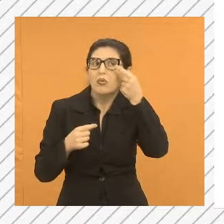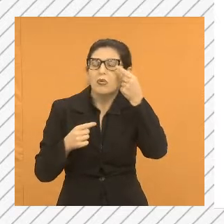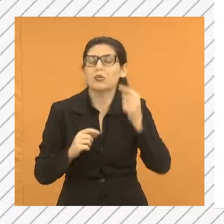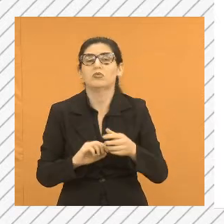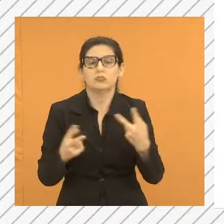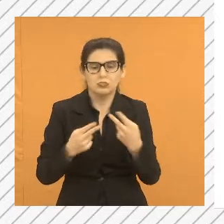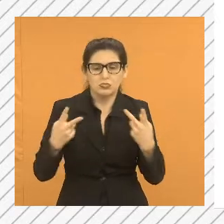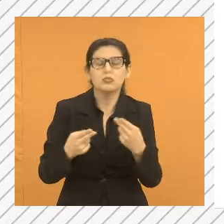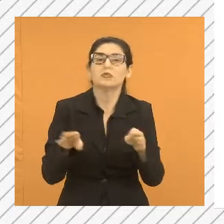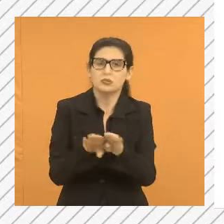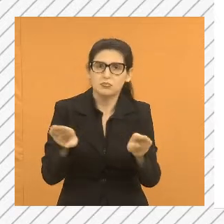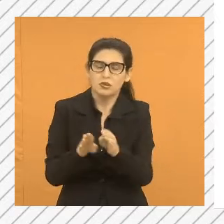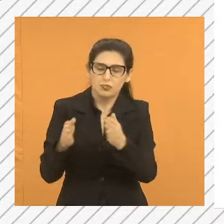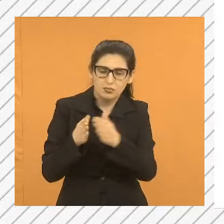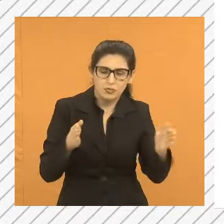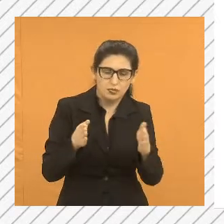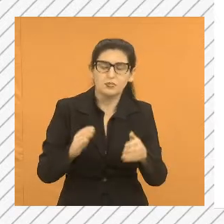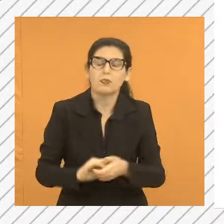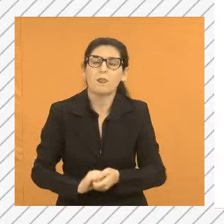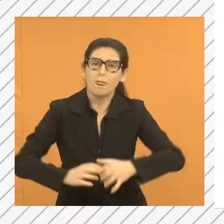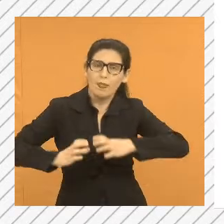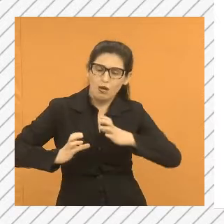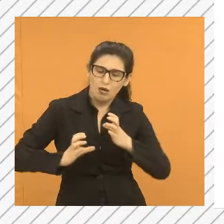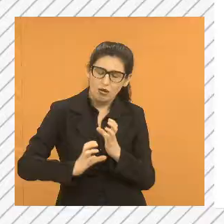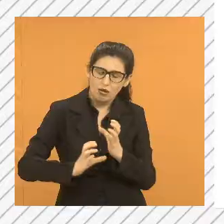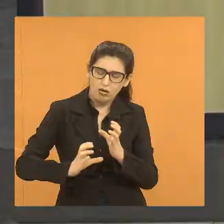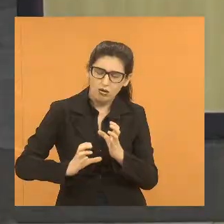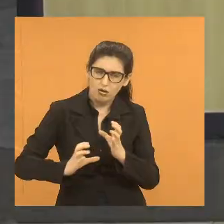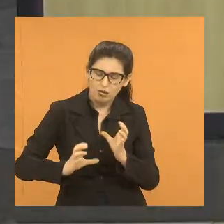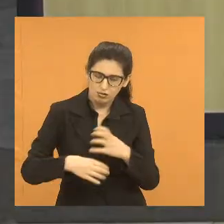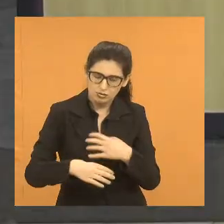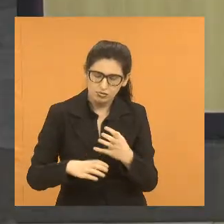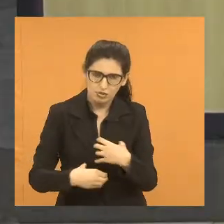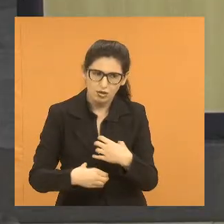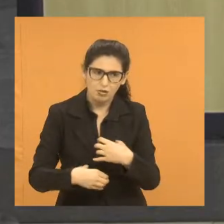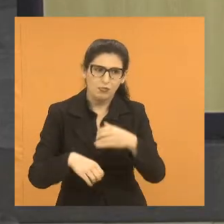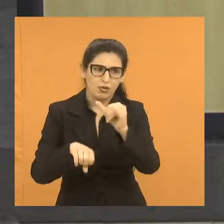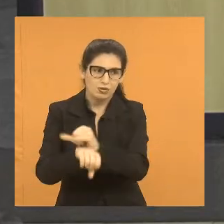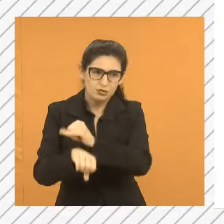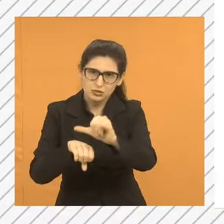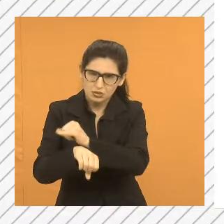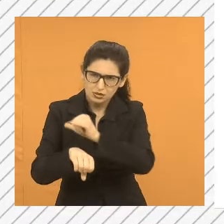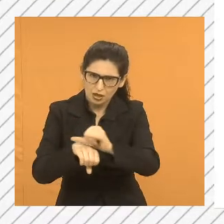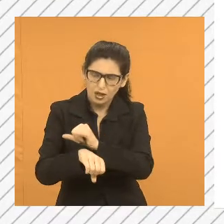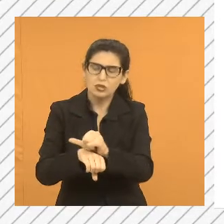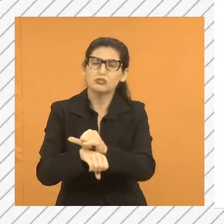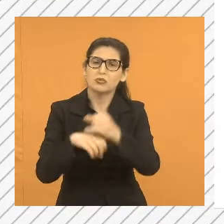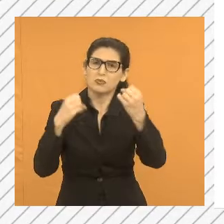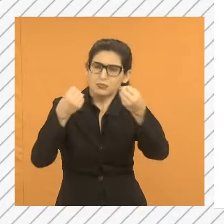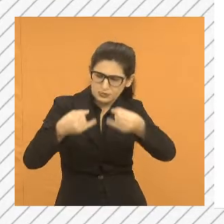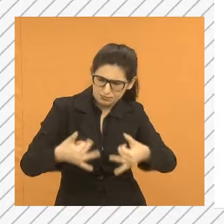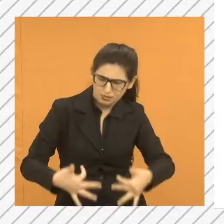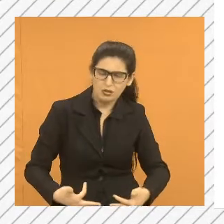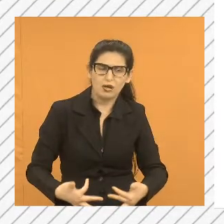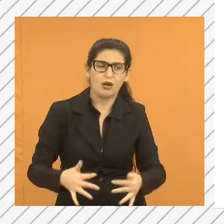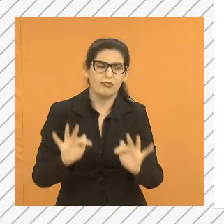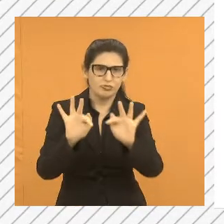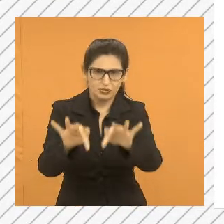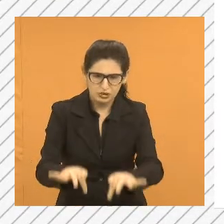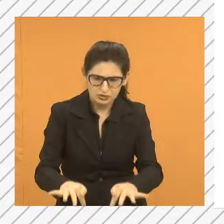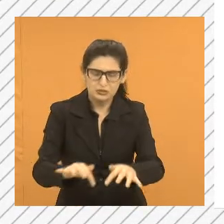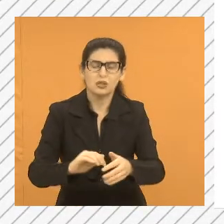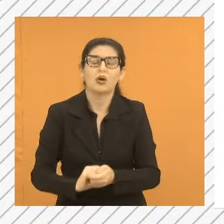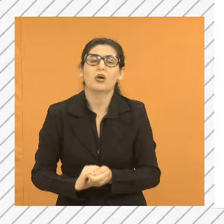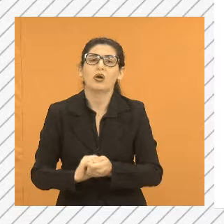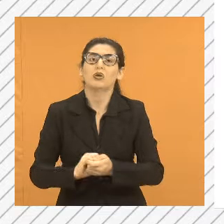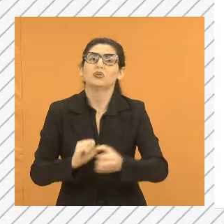Alguns exames, entre os procedimentos, só para fechar, nós saltamos, então,